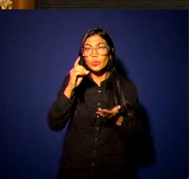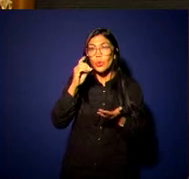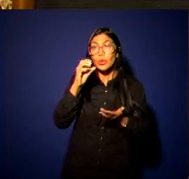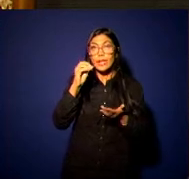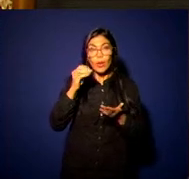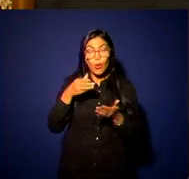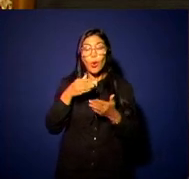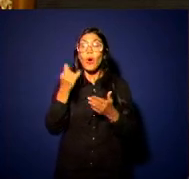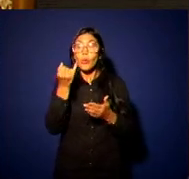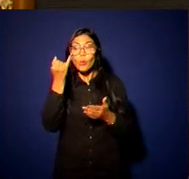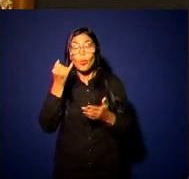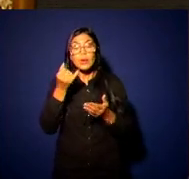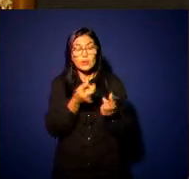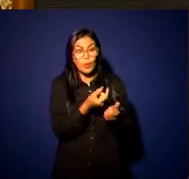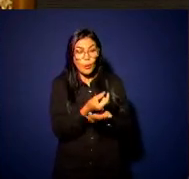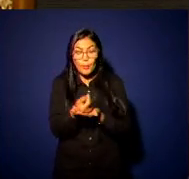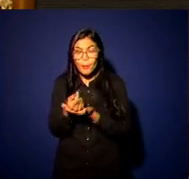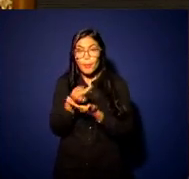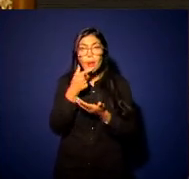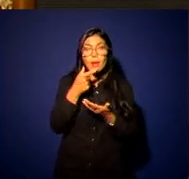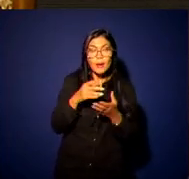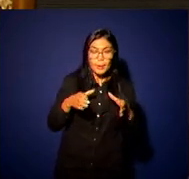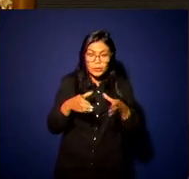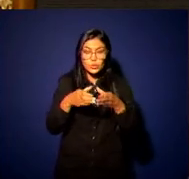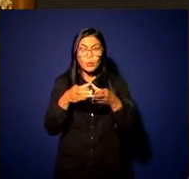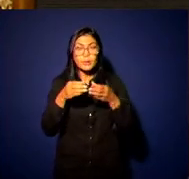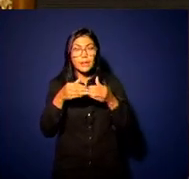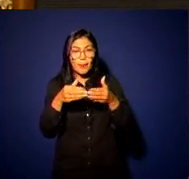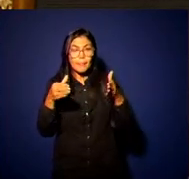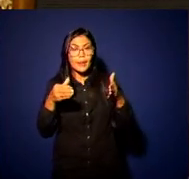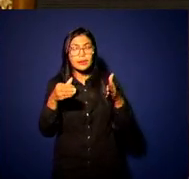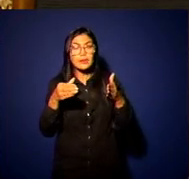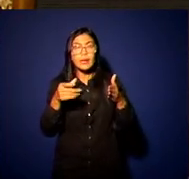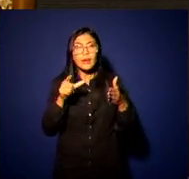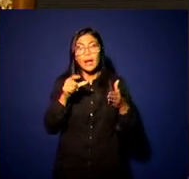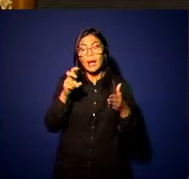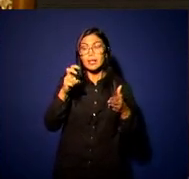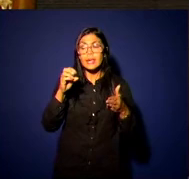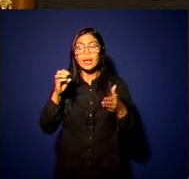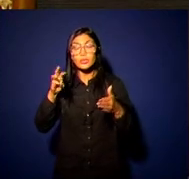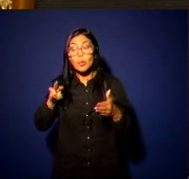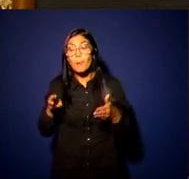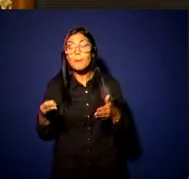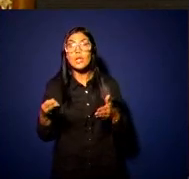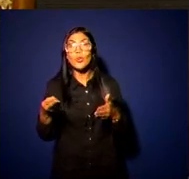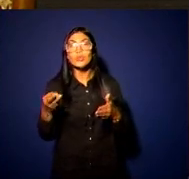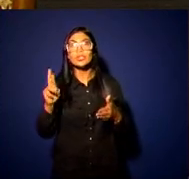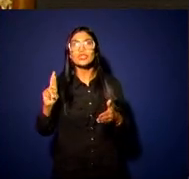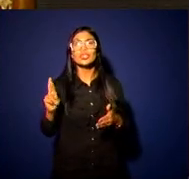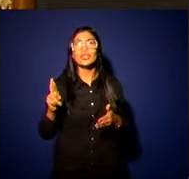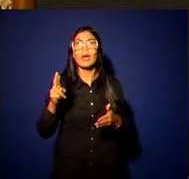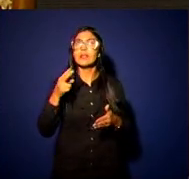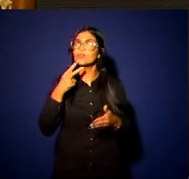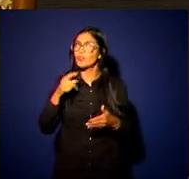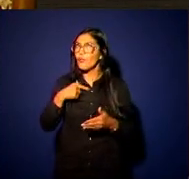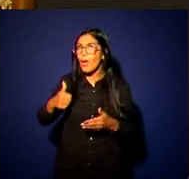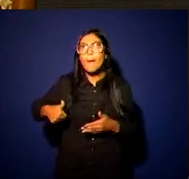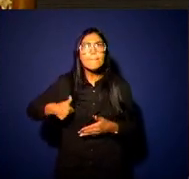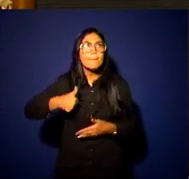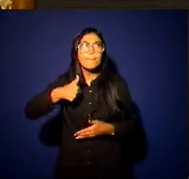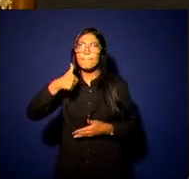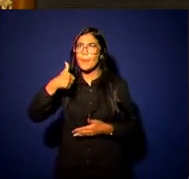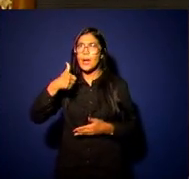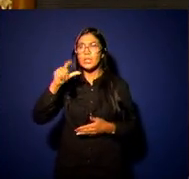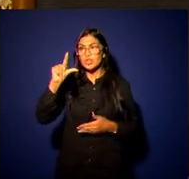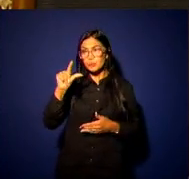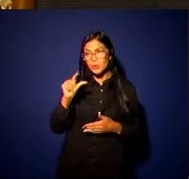demonstrações financeiras para as companhias abertas com receita bruta no mal inferior a 500 milhões de reais foi um ganho um ganho